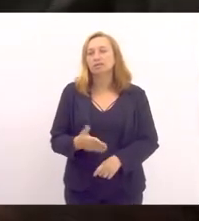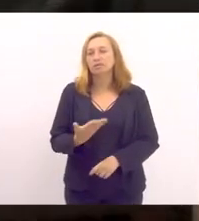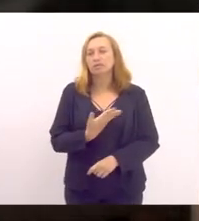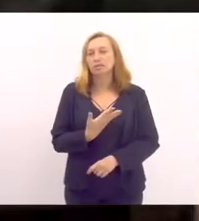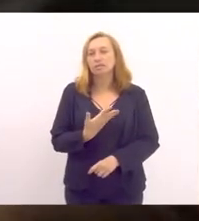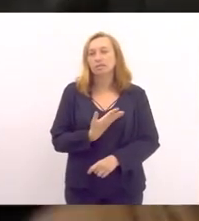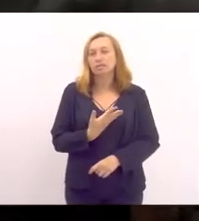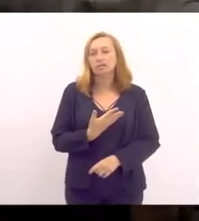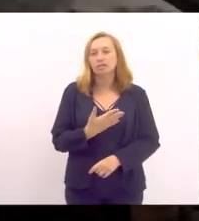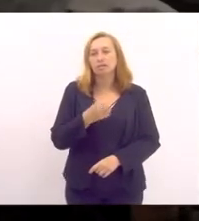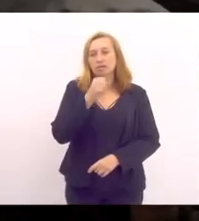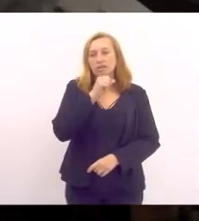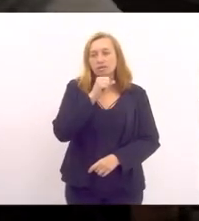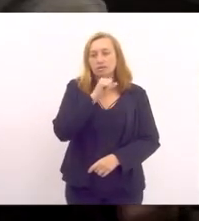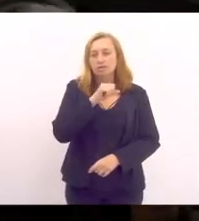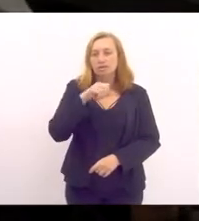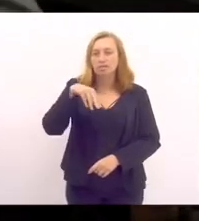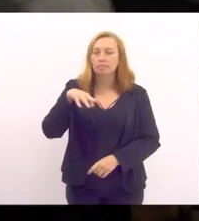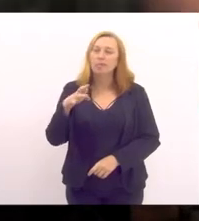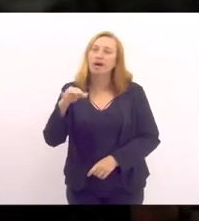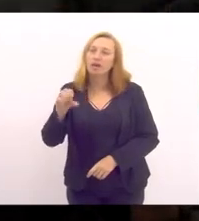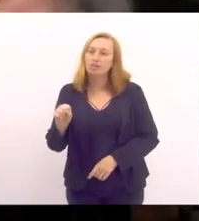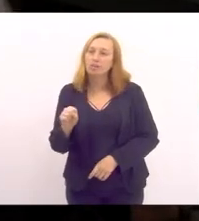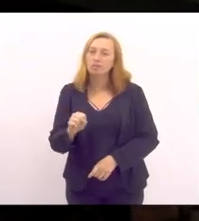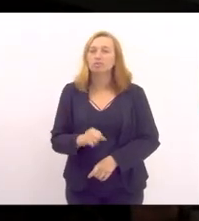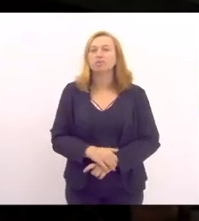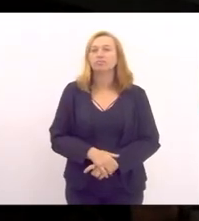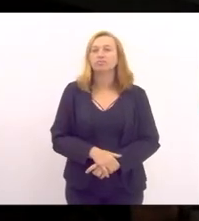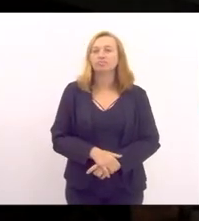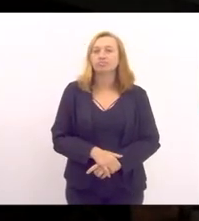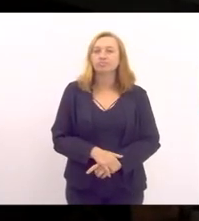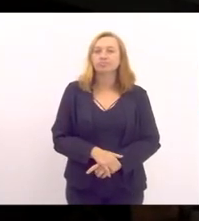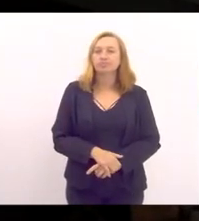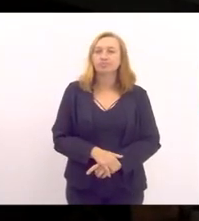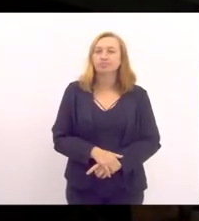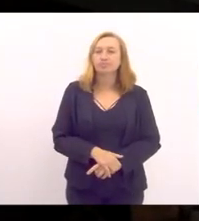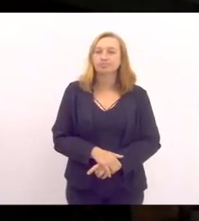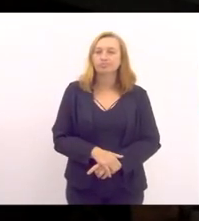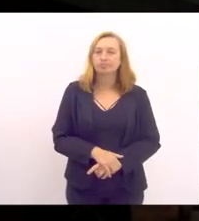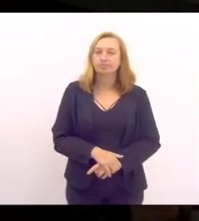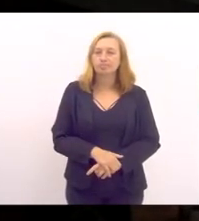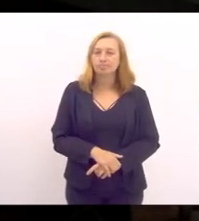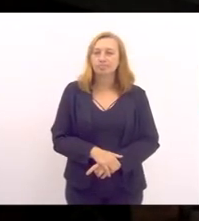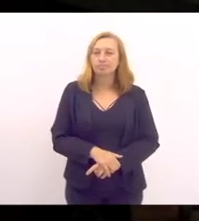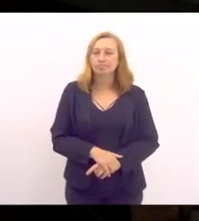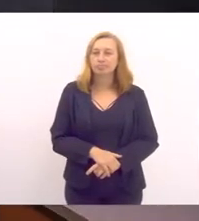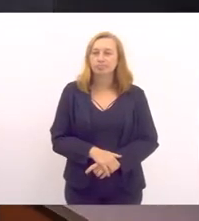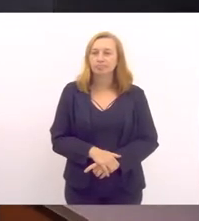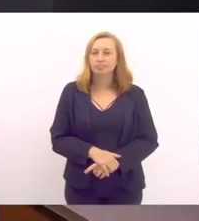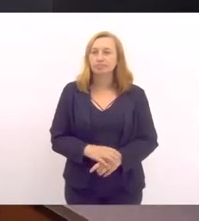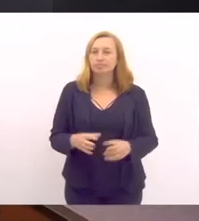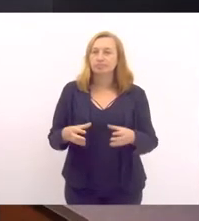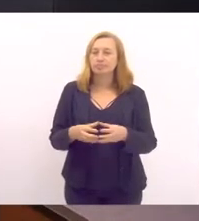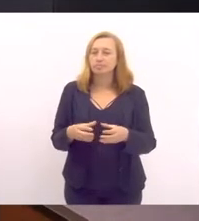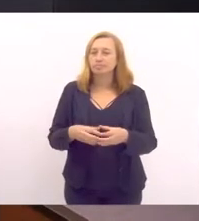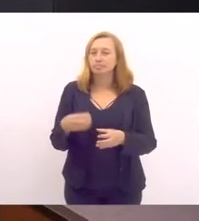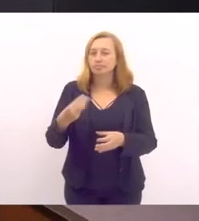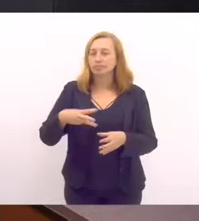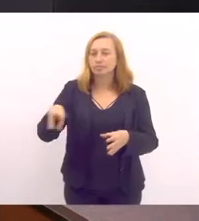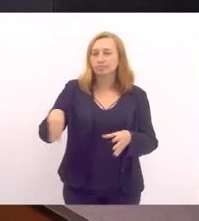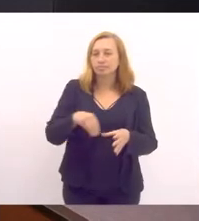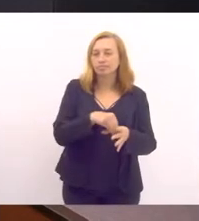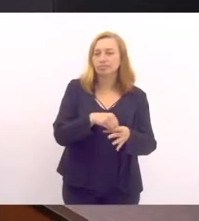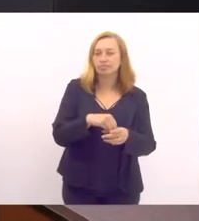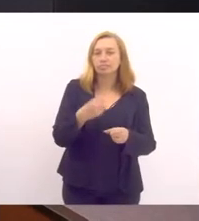velho amigo, meu velho irmão Marco Navega, a gente traz o terceiro setor para dentro dessa conversa. E o